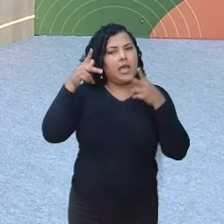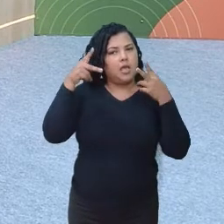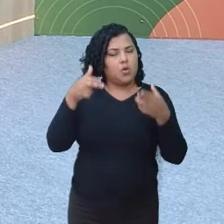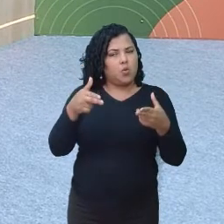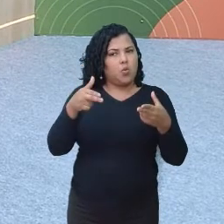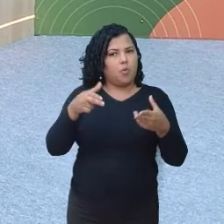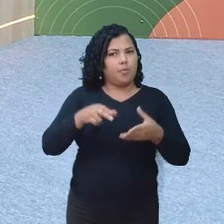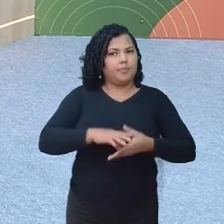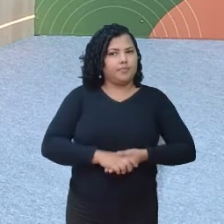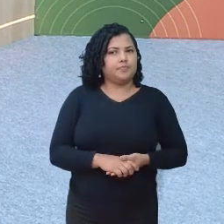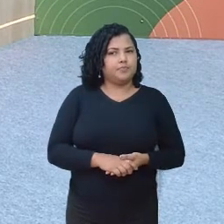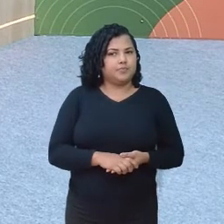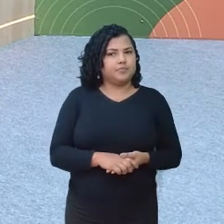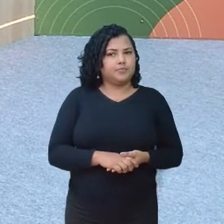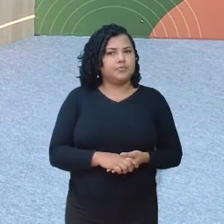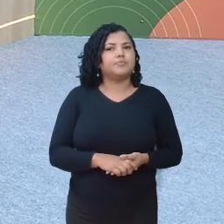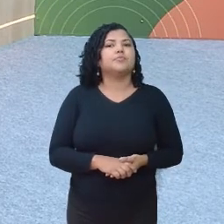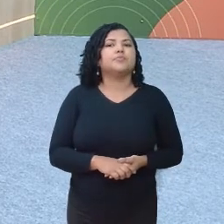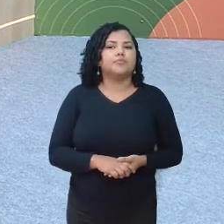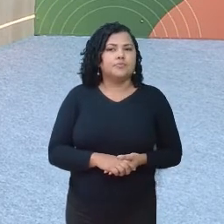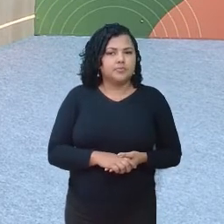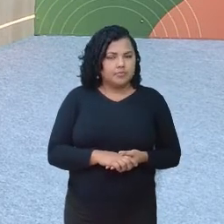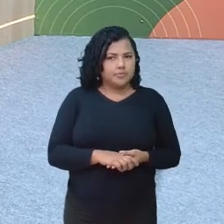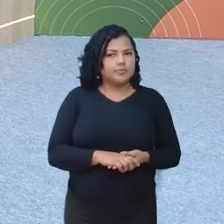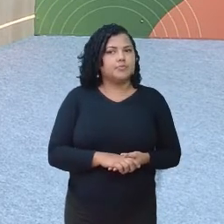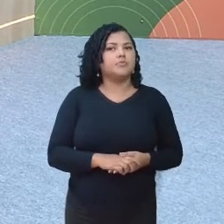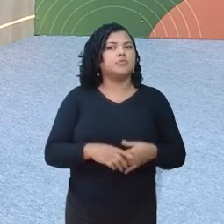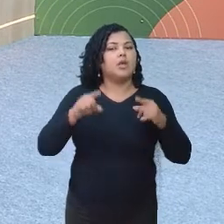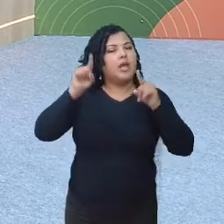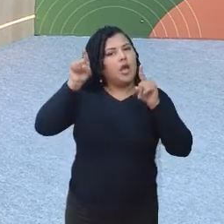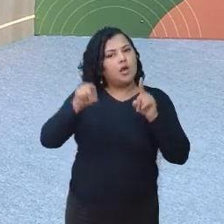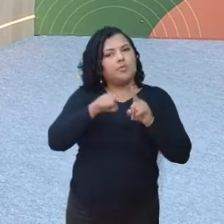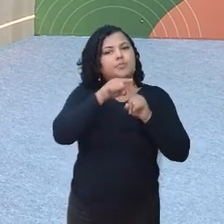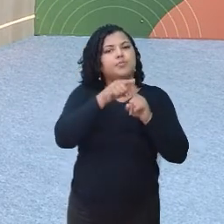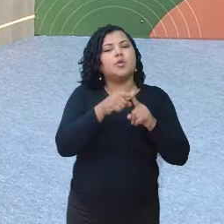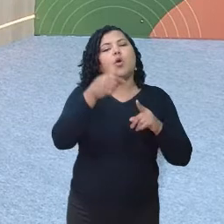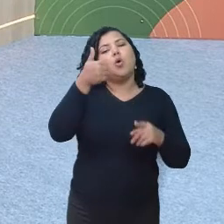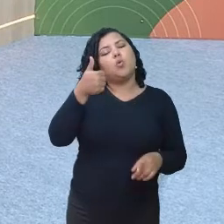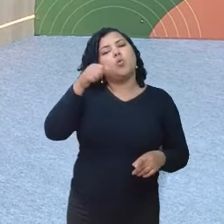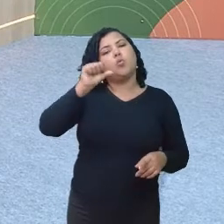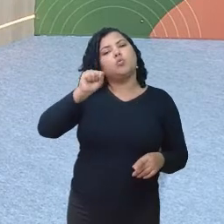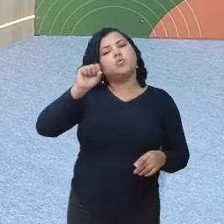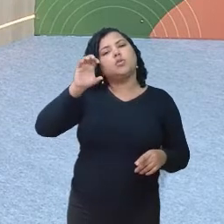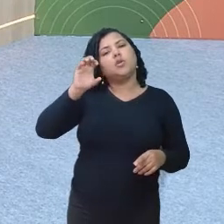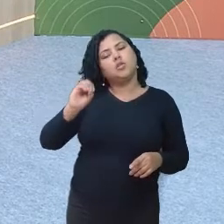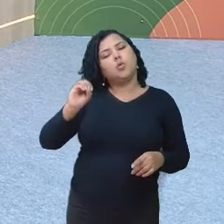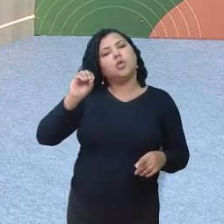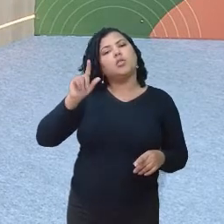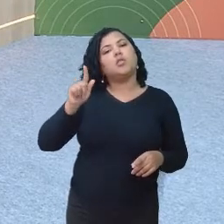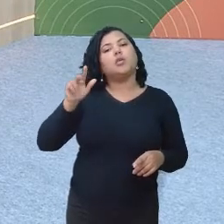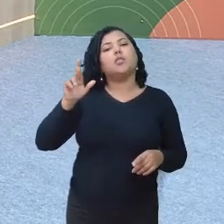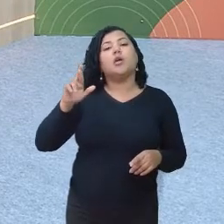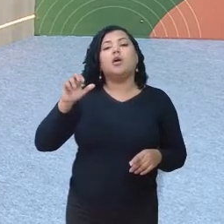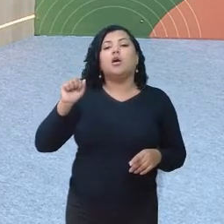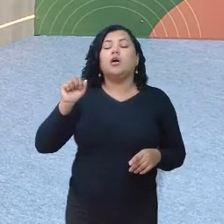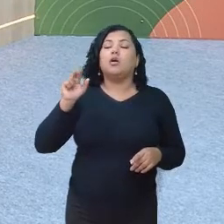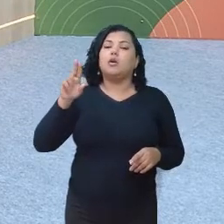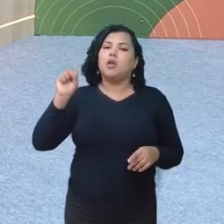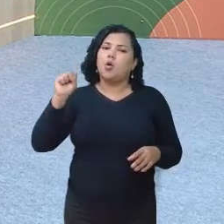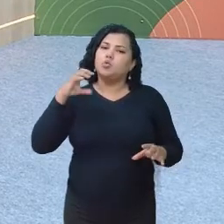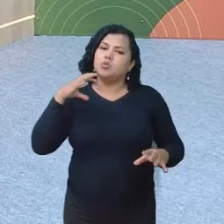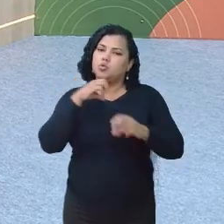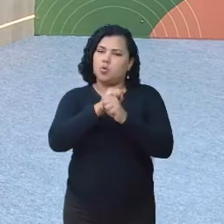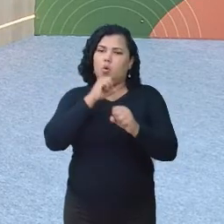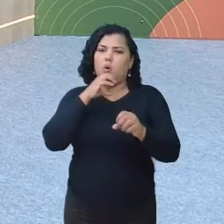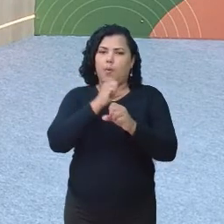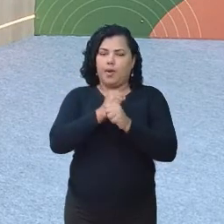desse. Consequentemente, esse ângulo tem a mesma medida desse, ou seja, eu fecho ali e consigo ver que a soma dos ângulos internos